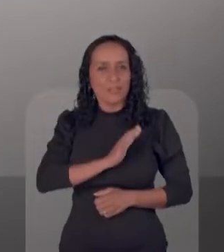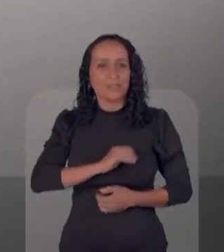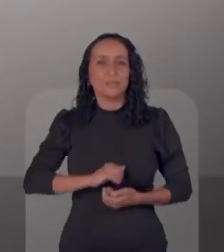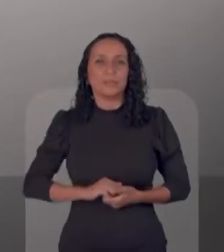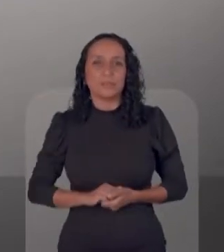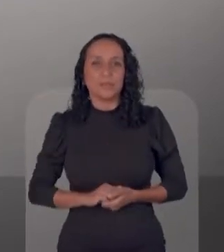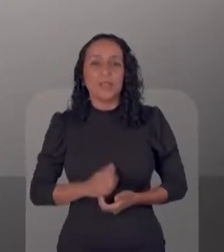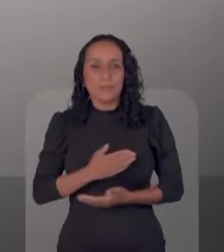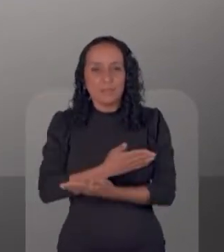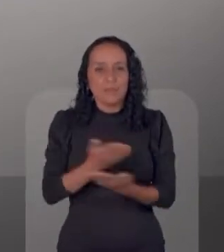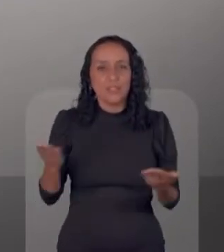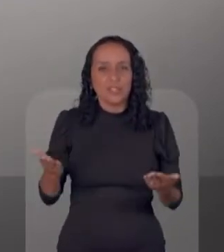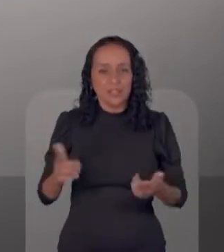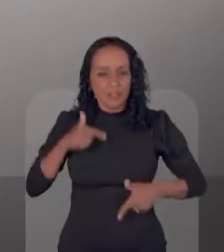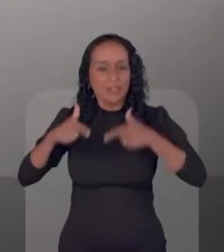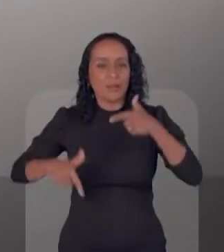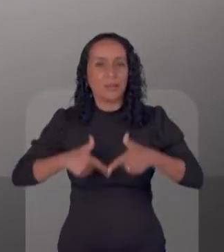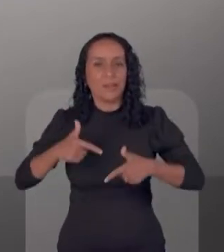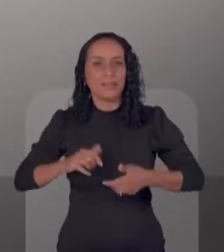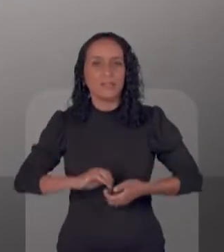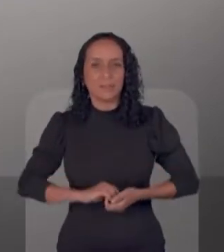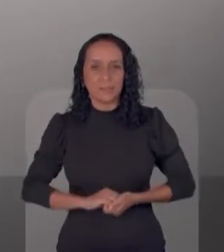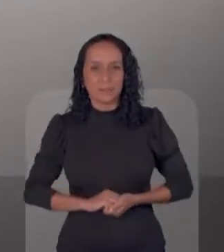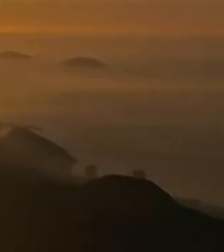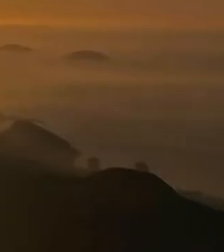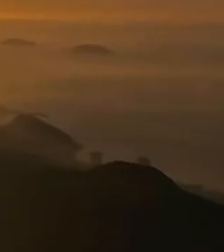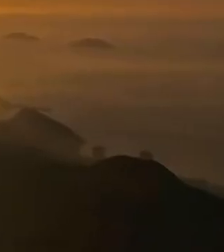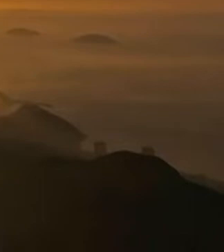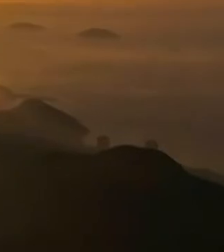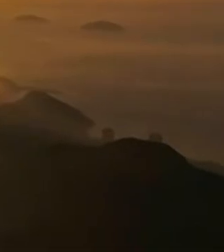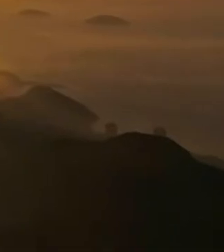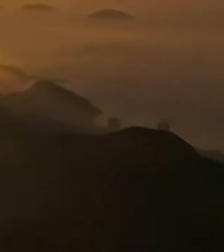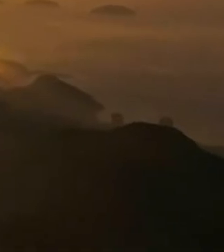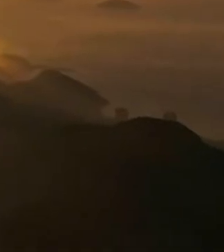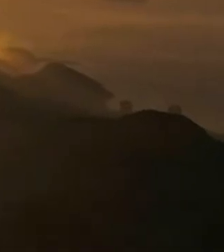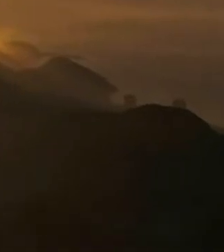coração. E é por você que ele trabalha.